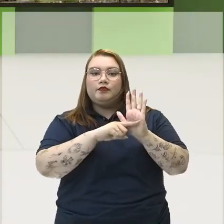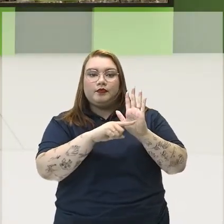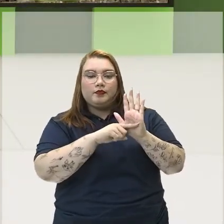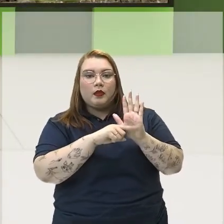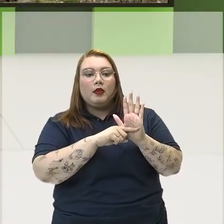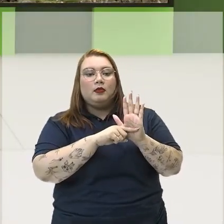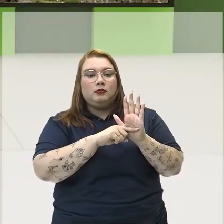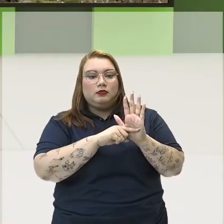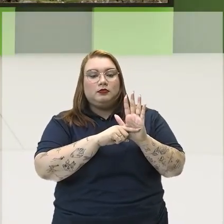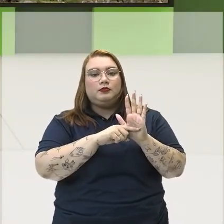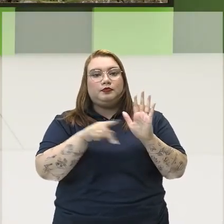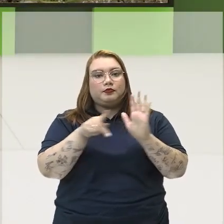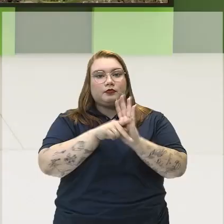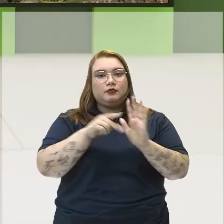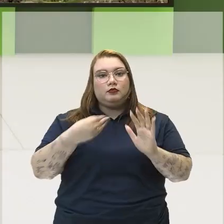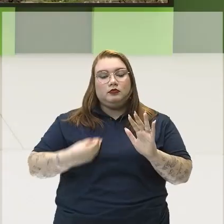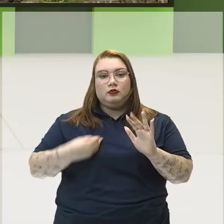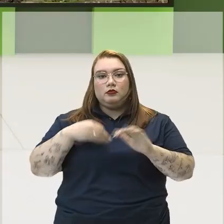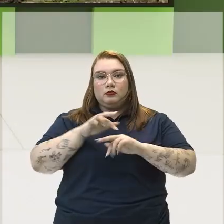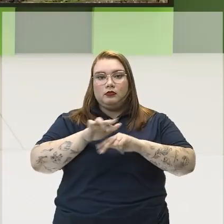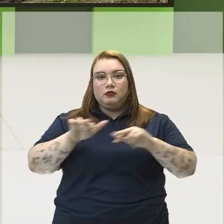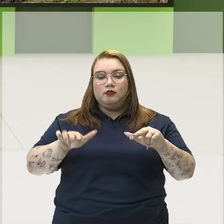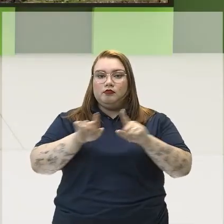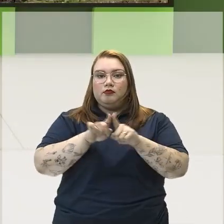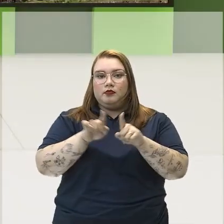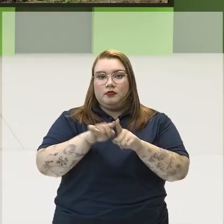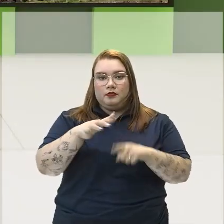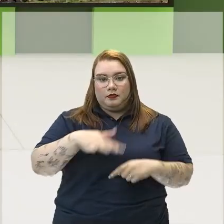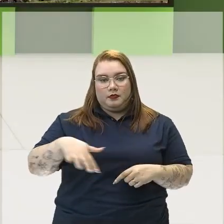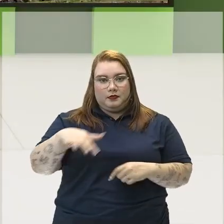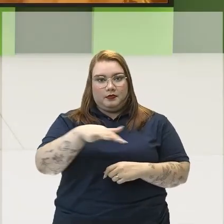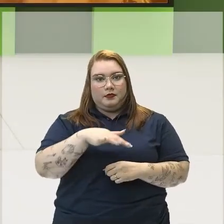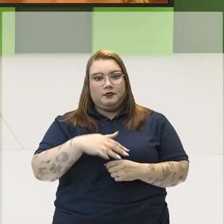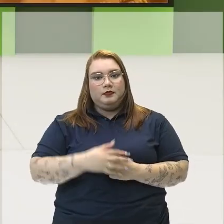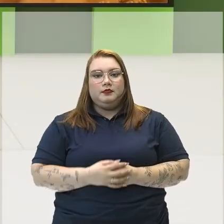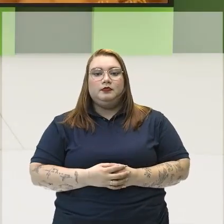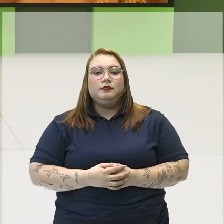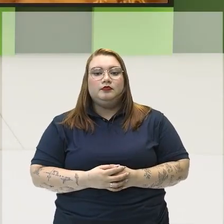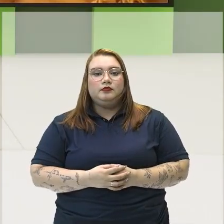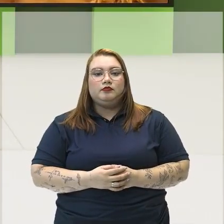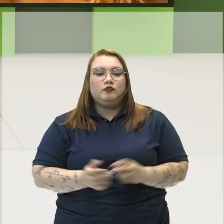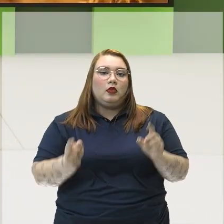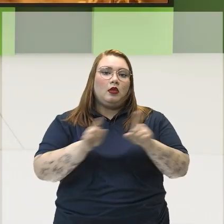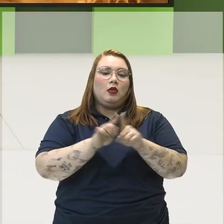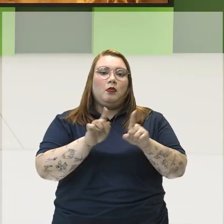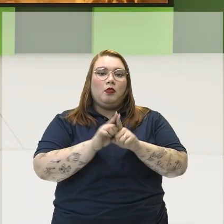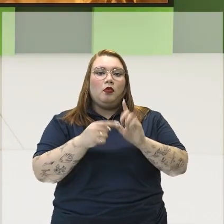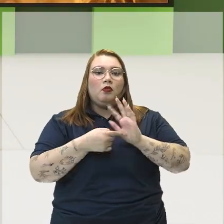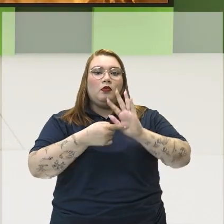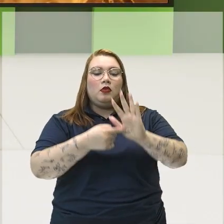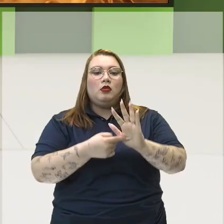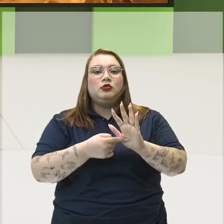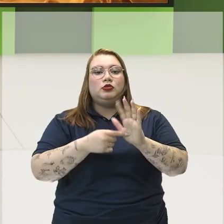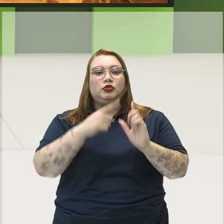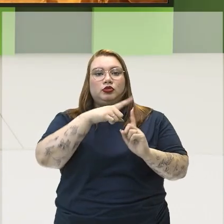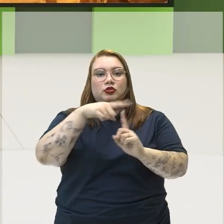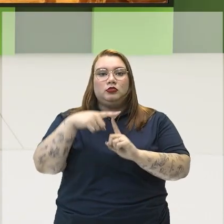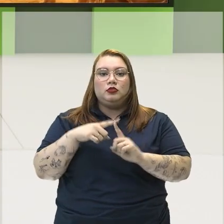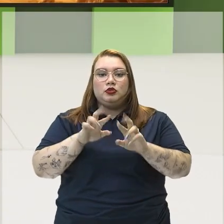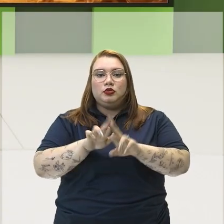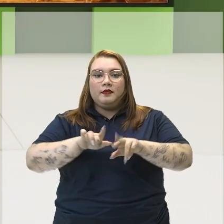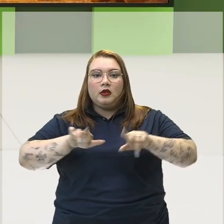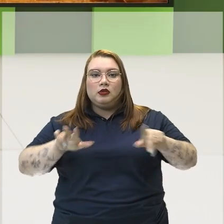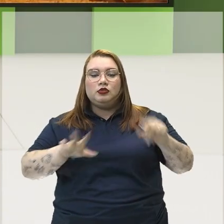negativas para os seres vivos e para o ambiente também. E aí a gente trouxe diferentes tipos de consequências, né? Que